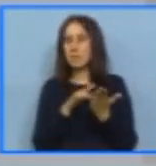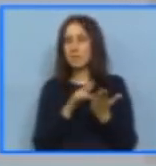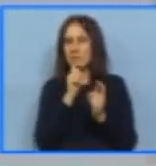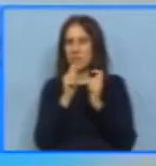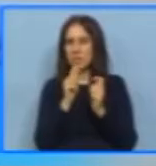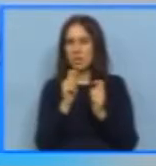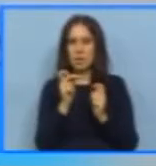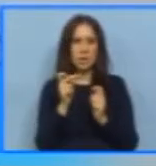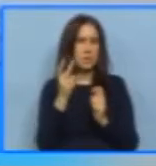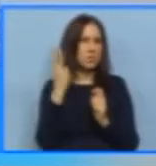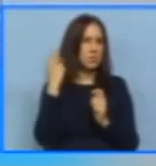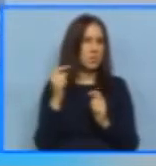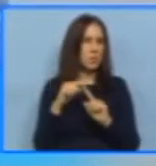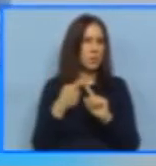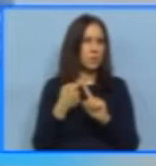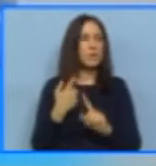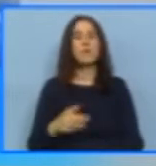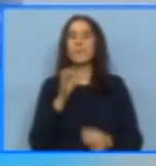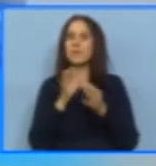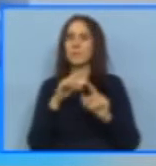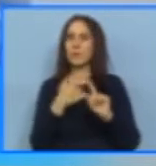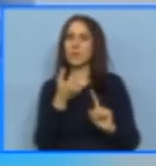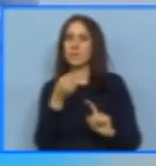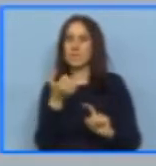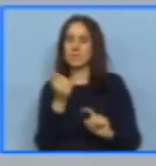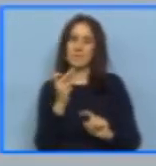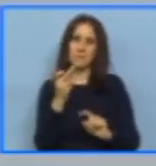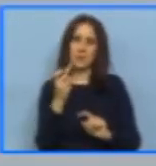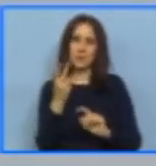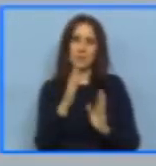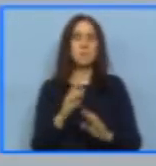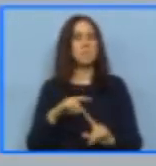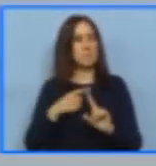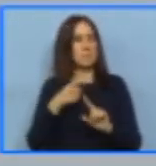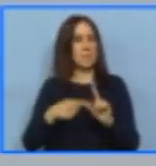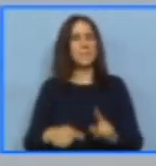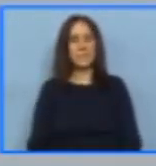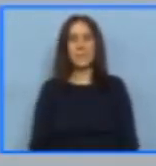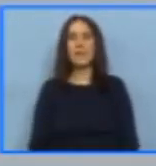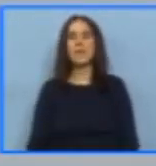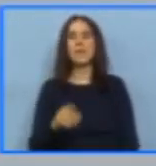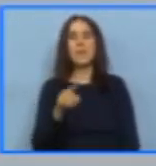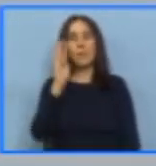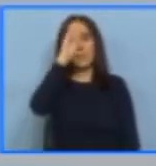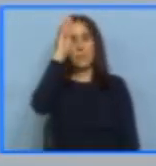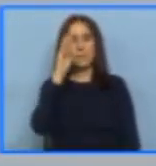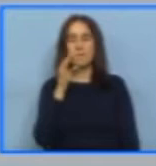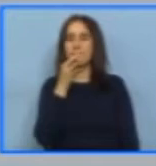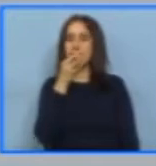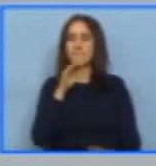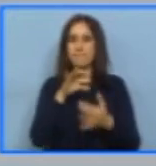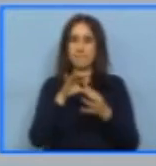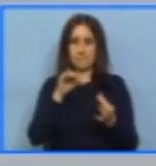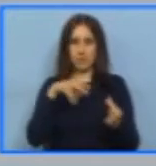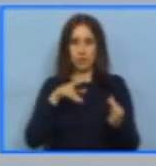em setembro de 2015, sim, 1 ano e meio, sim, mais 1 ou ano e menos. meio. O Papa já se referiu a Portugal. Alguma referência nova que o Papa tenha